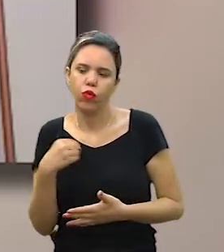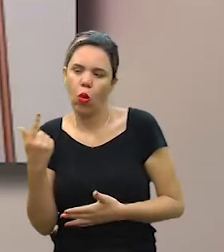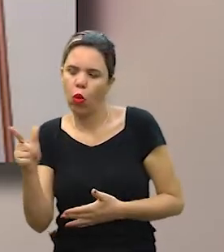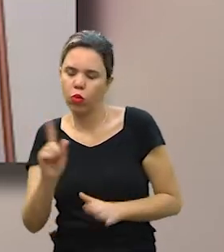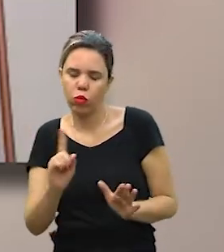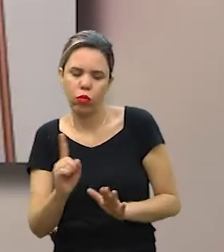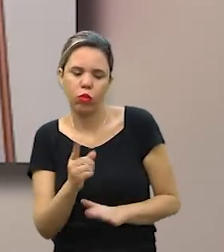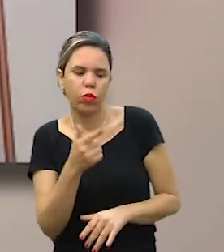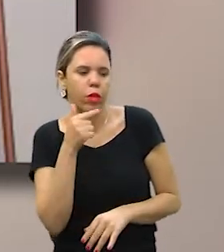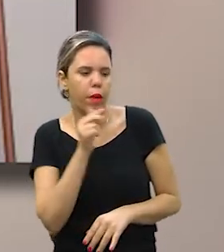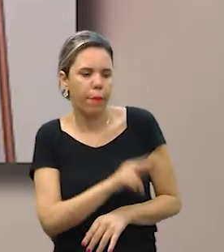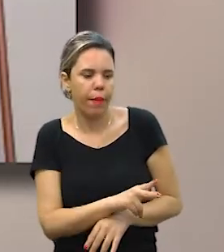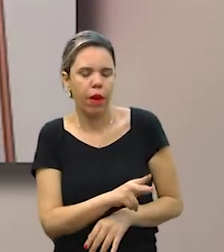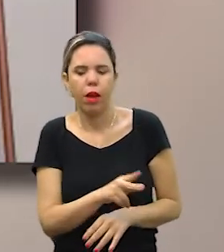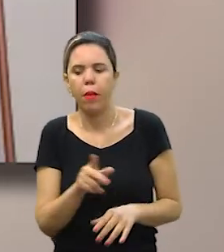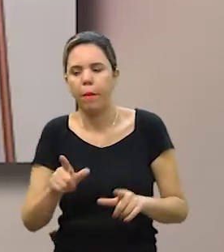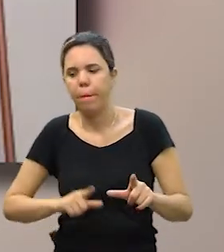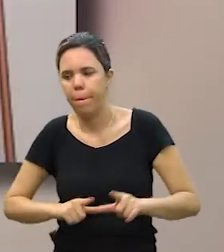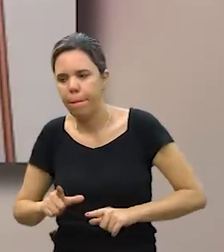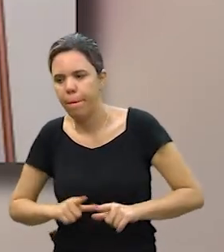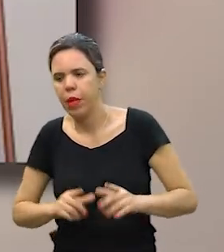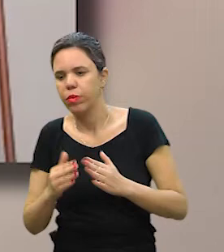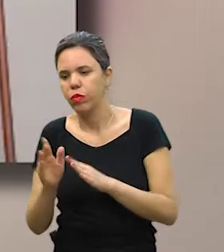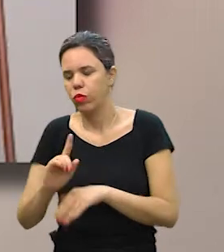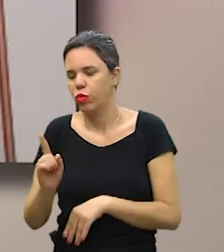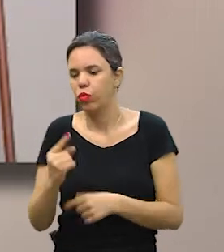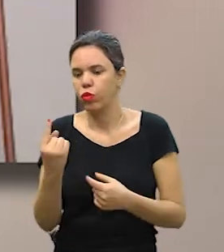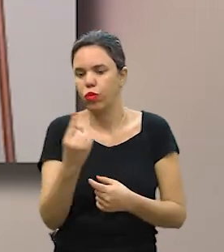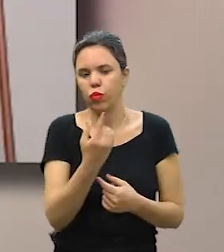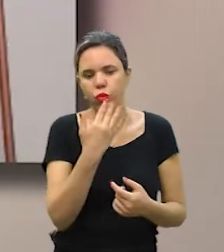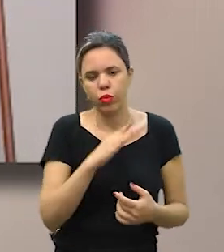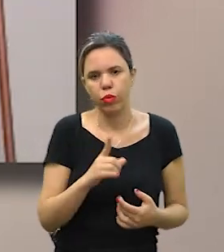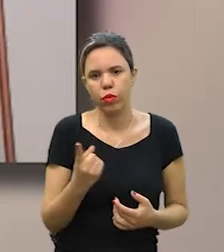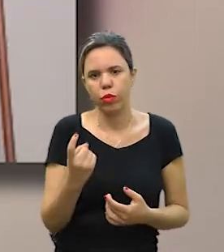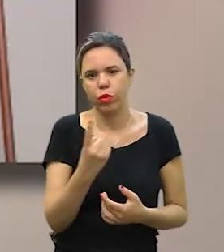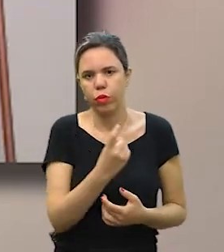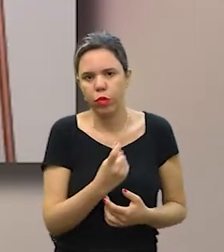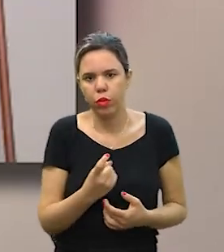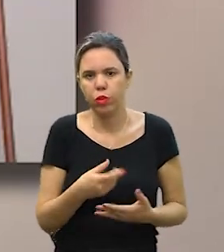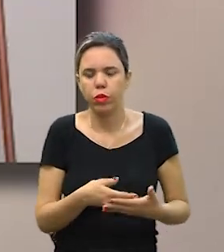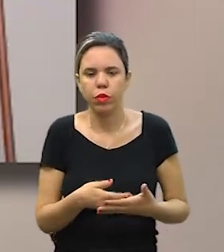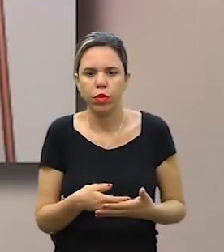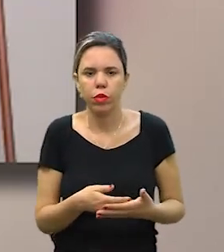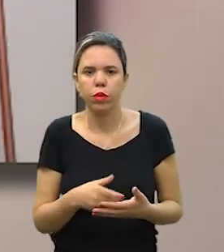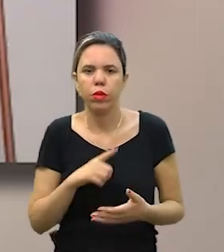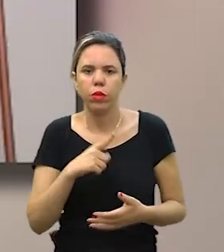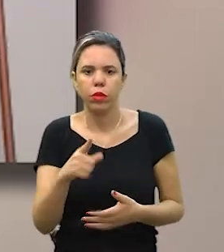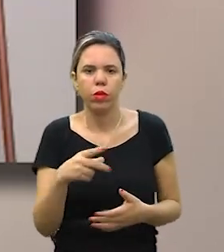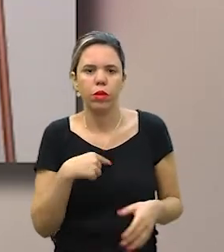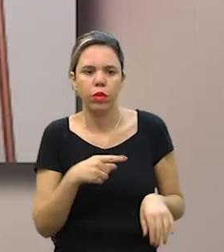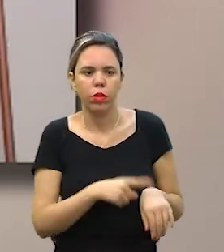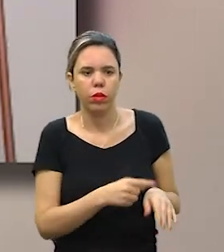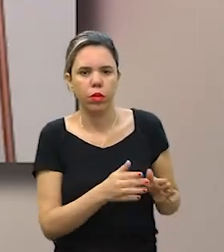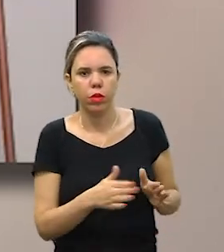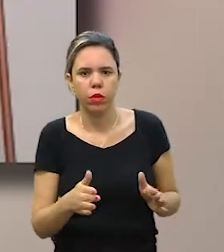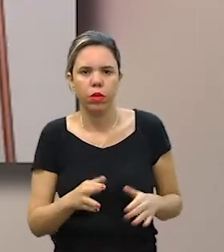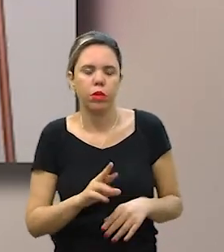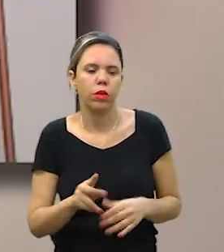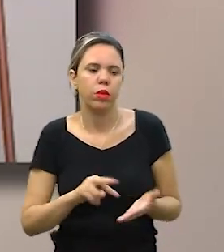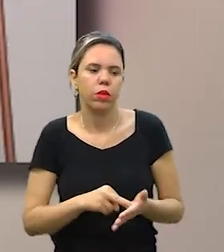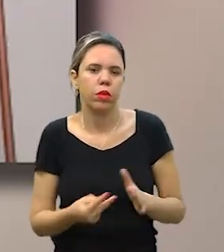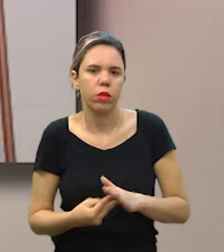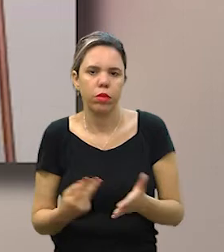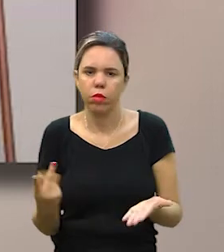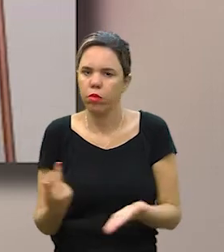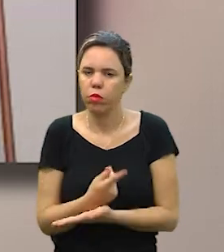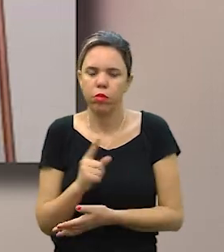filho com o outro, com o da irmã, com o primo, com o do vizinho, porque cada criança é única e cada bebê tem o seu tempo. E isso não